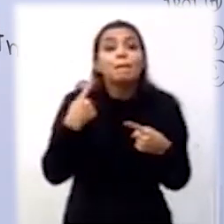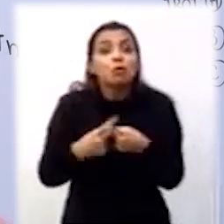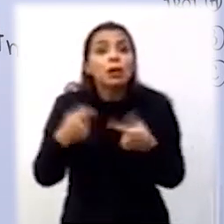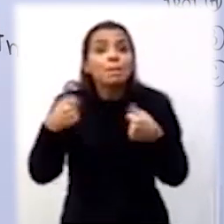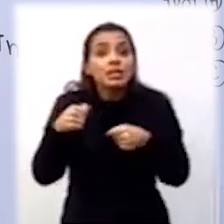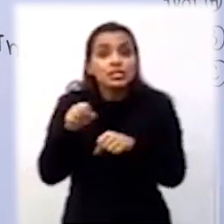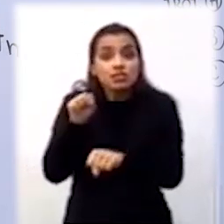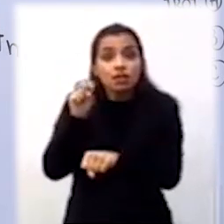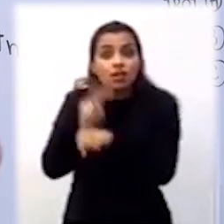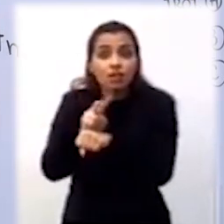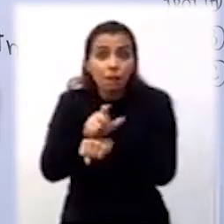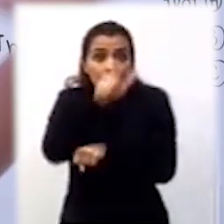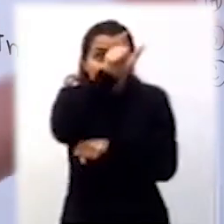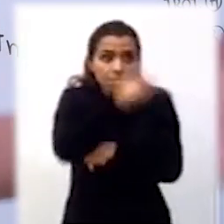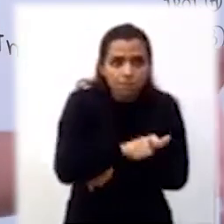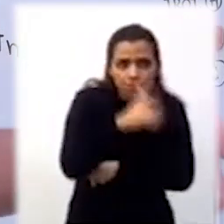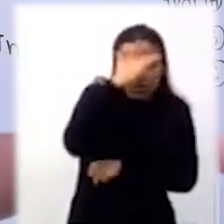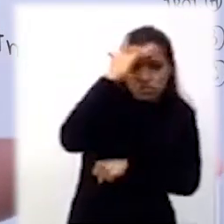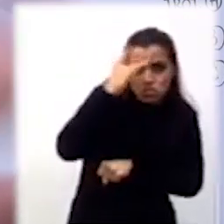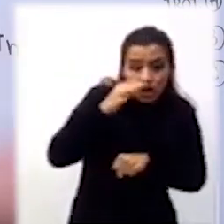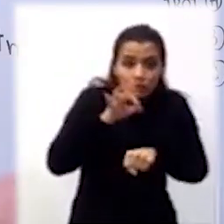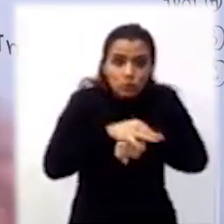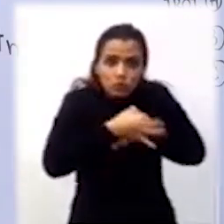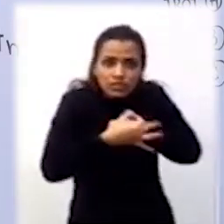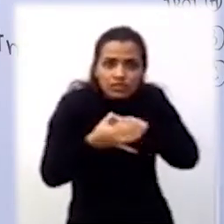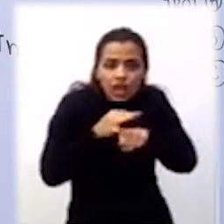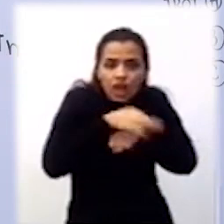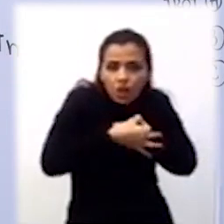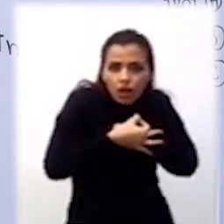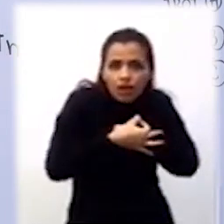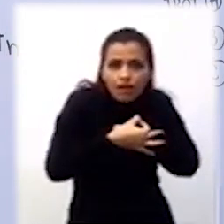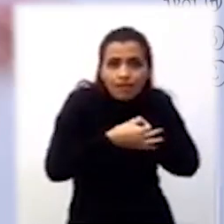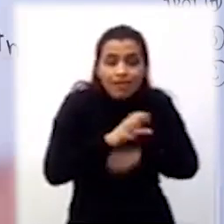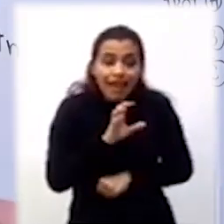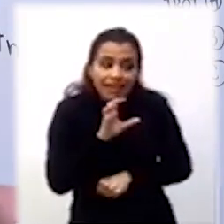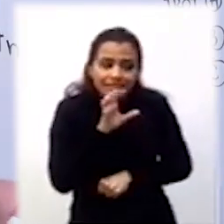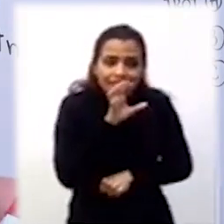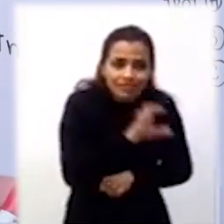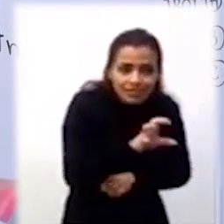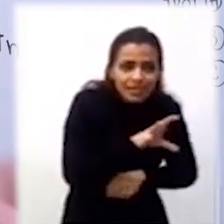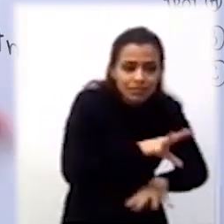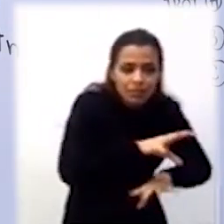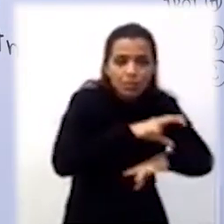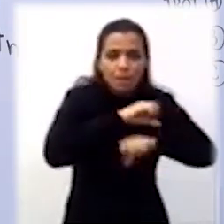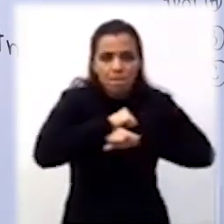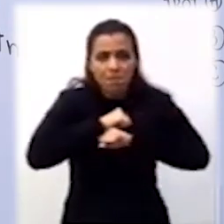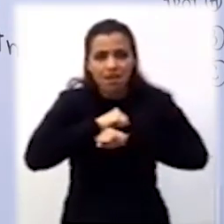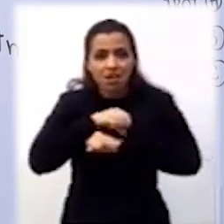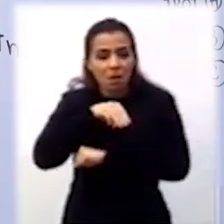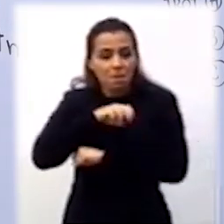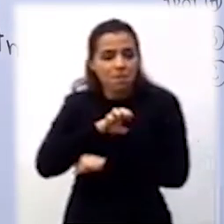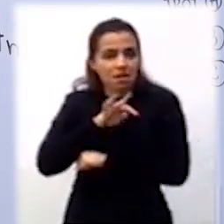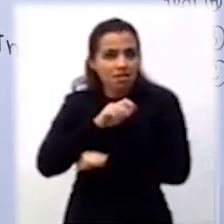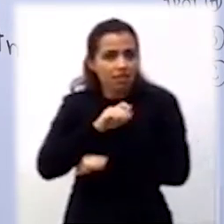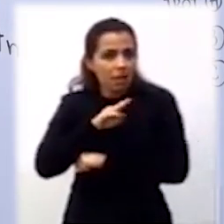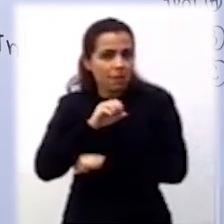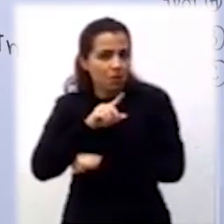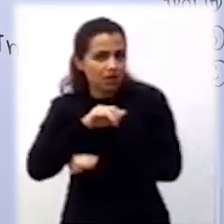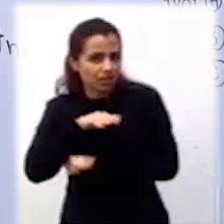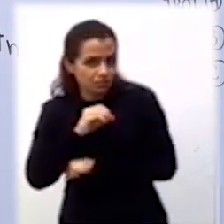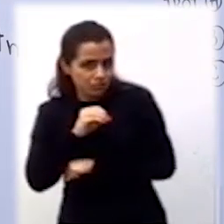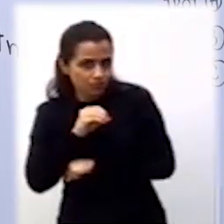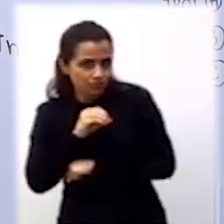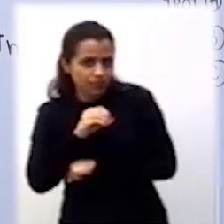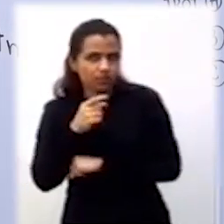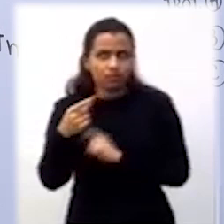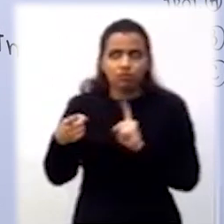uma célula e quando ele infecta essa célula, aí sim ele consegue pegar o metabolismo da célula. Então deixa eu ver se eu entendi. Ele não possui célula,